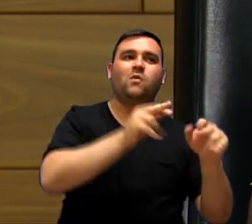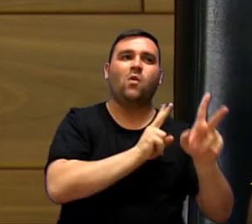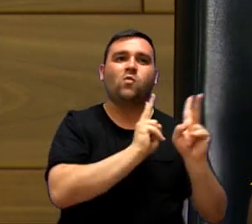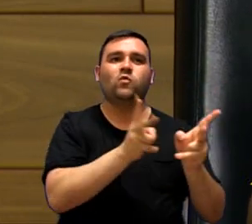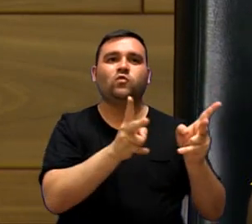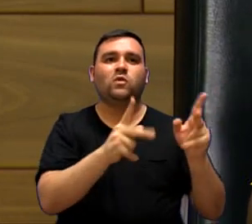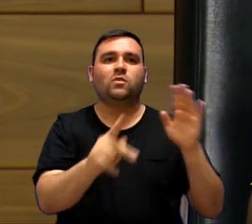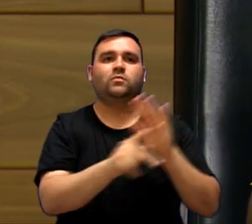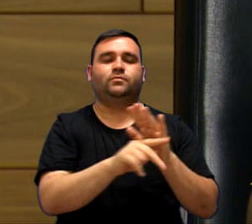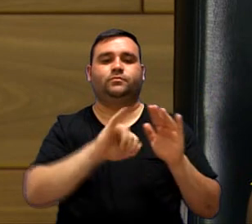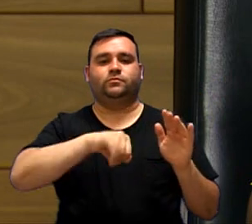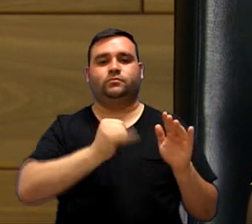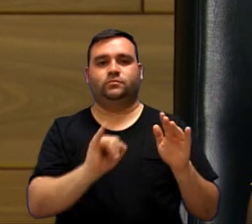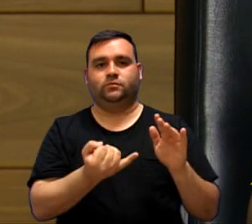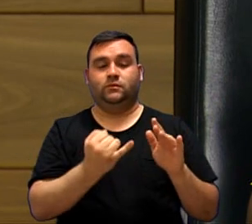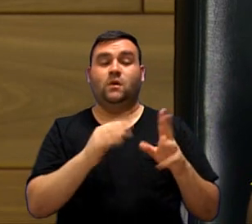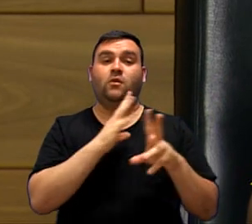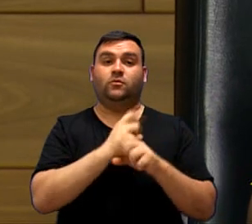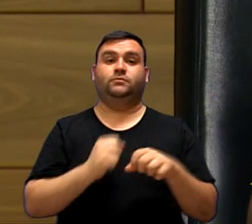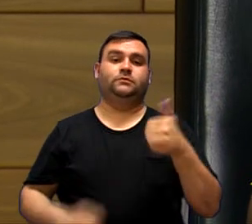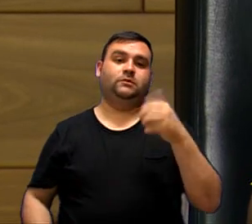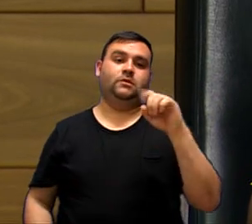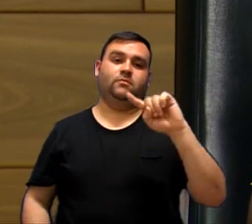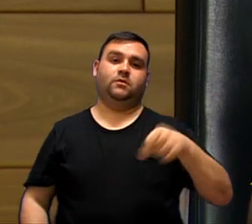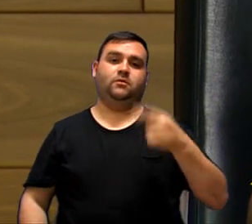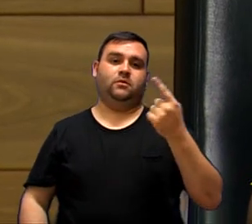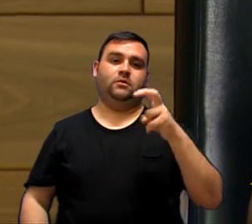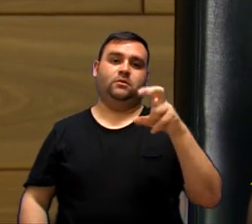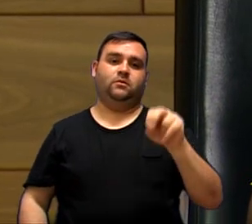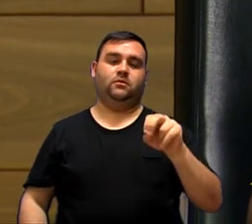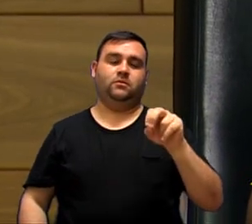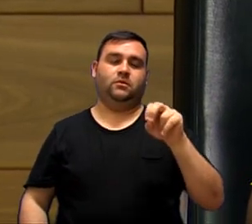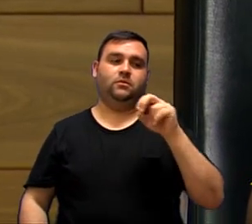da... O valor é de